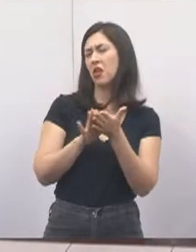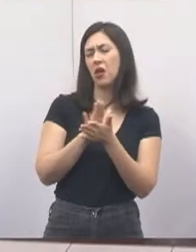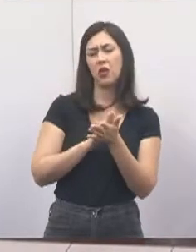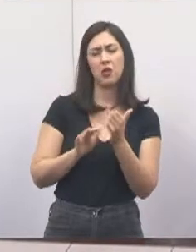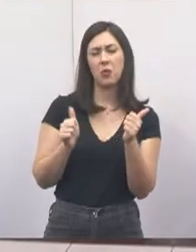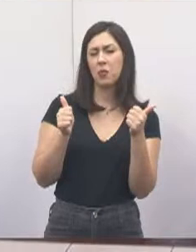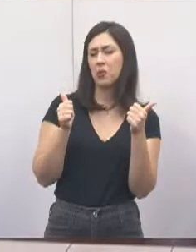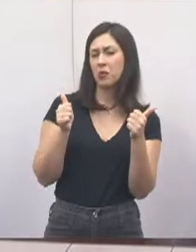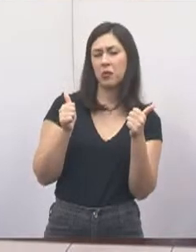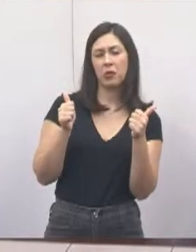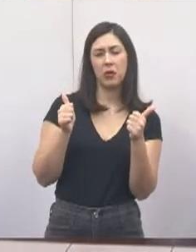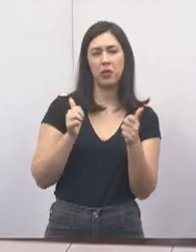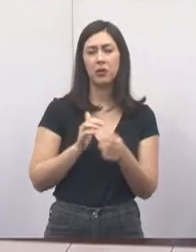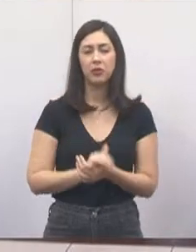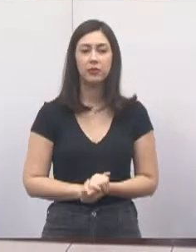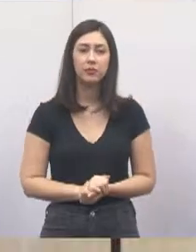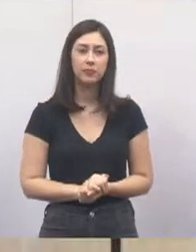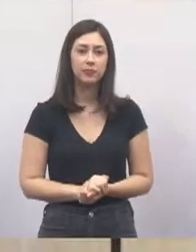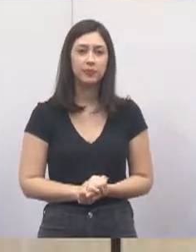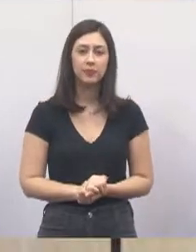por favor